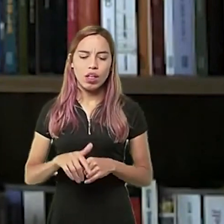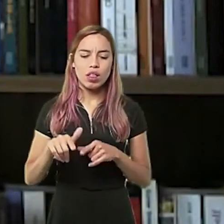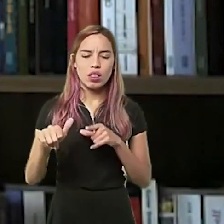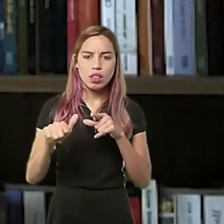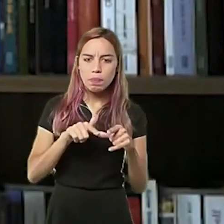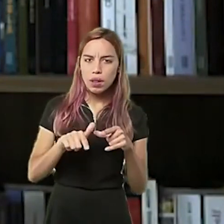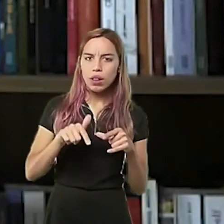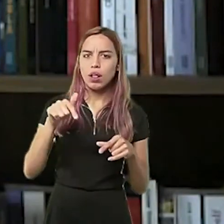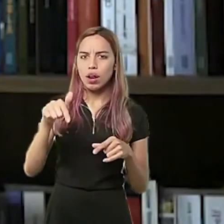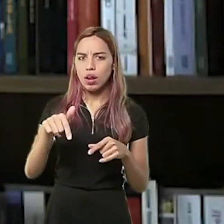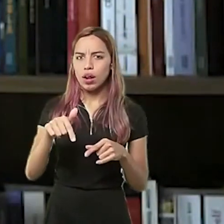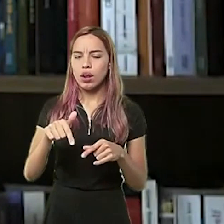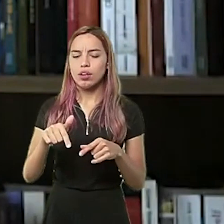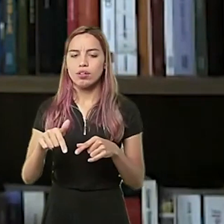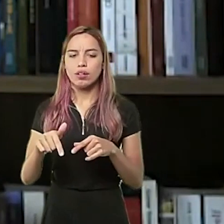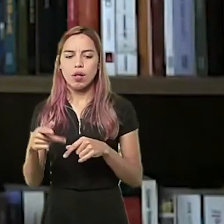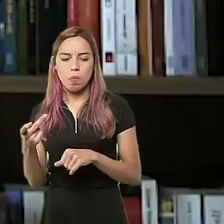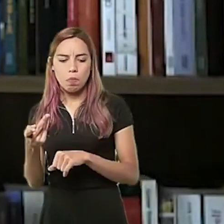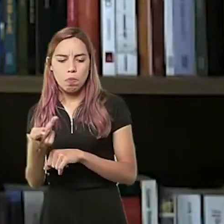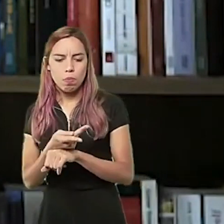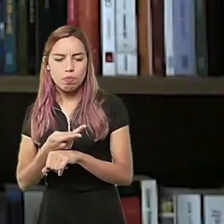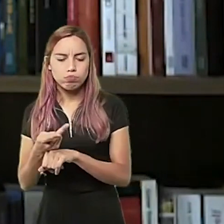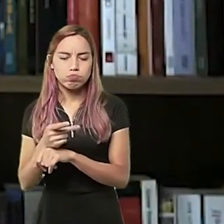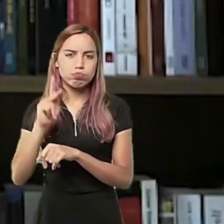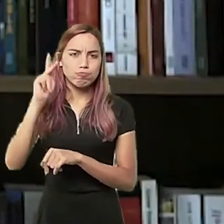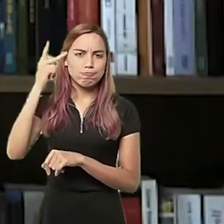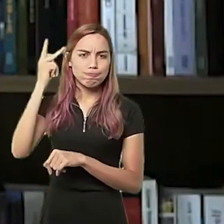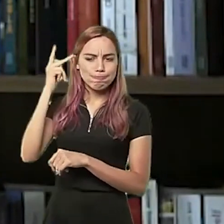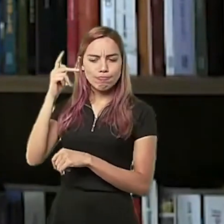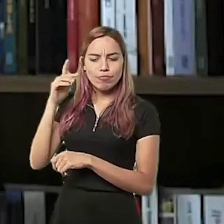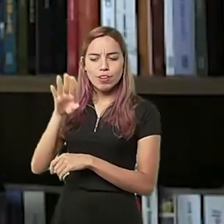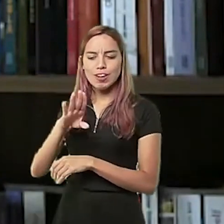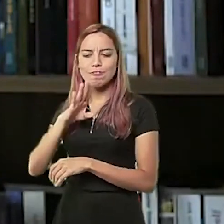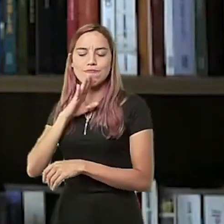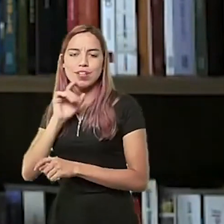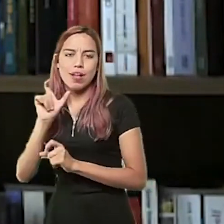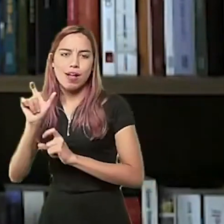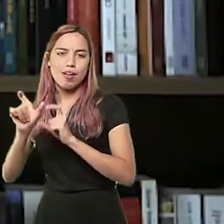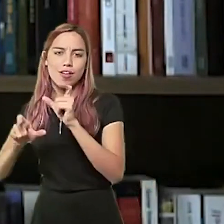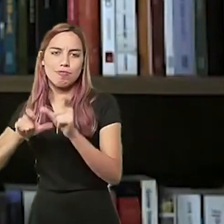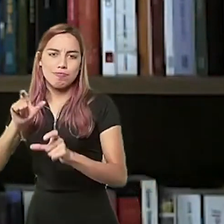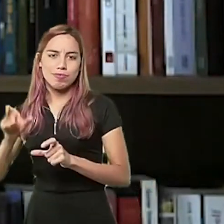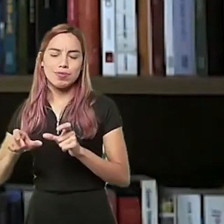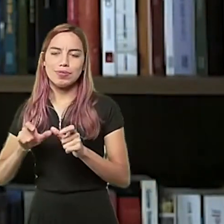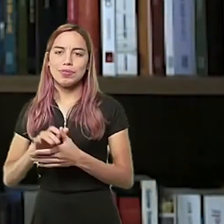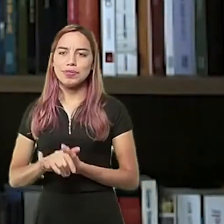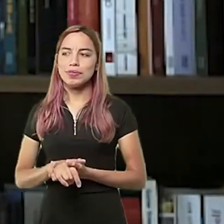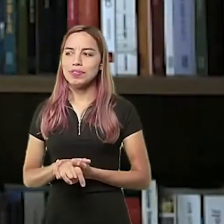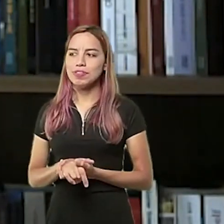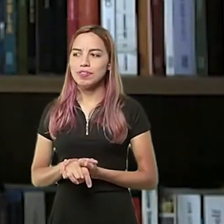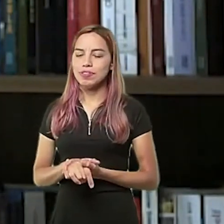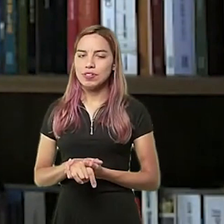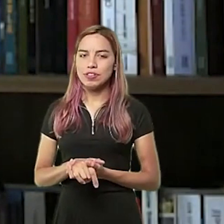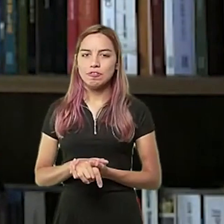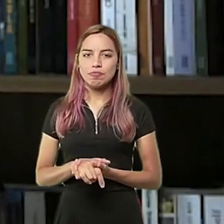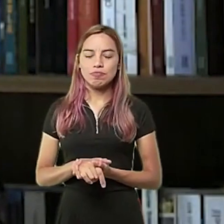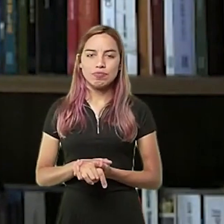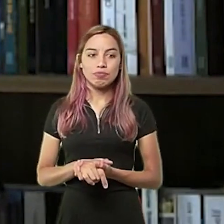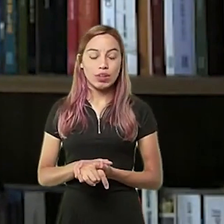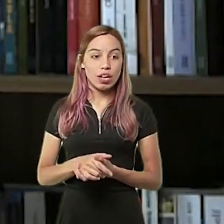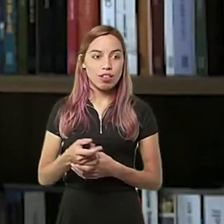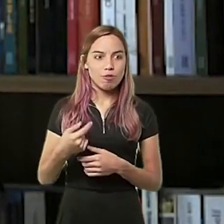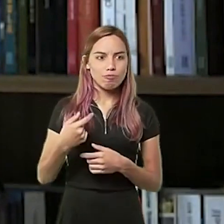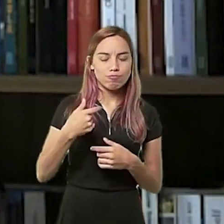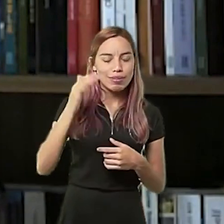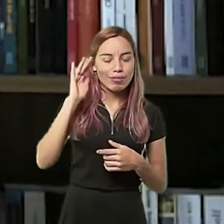trabalhando, encontrando histórias e pessoas. Tudo aquilo alargou a minha compreensão de mundo, né, e do que era